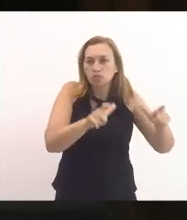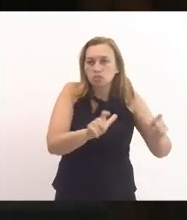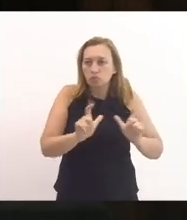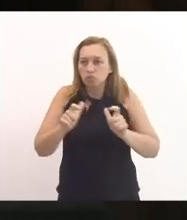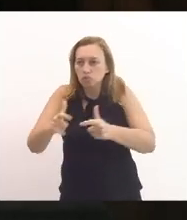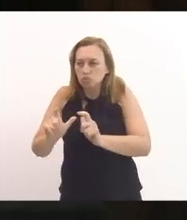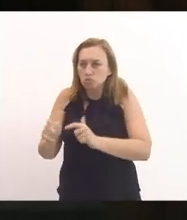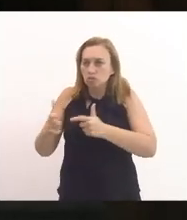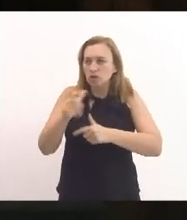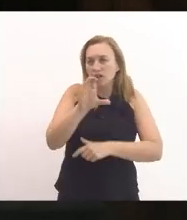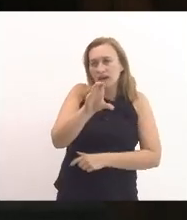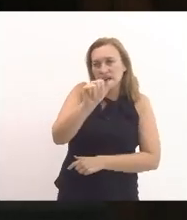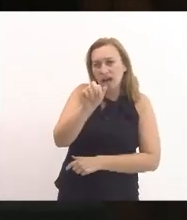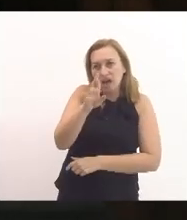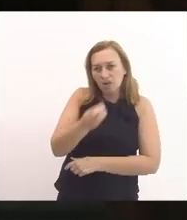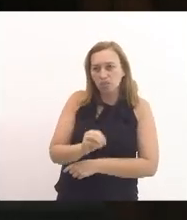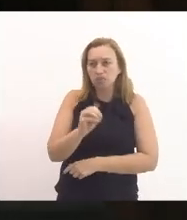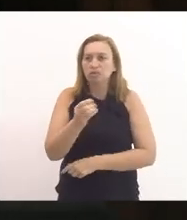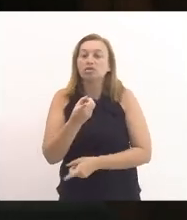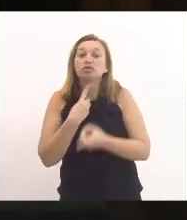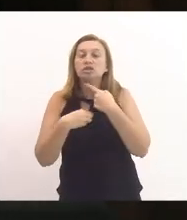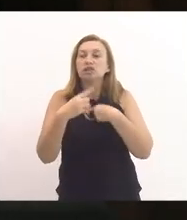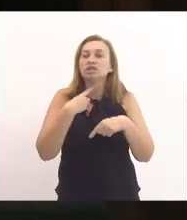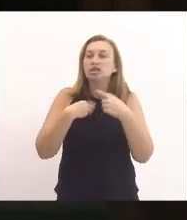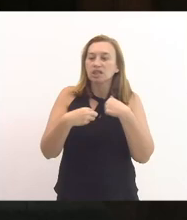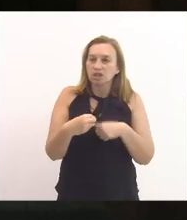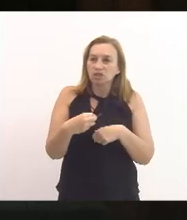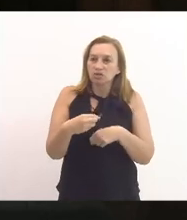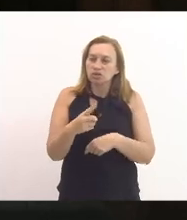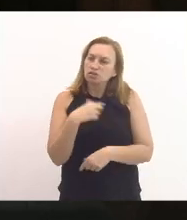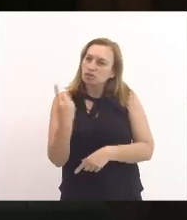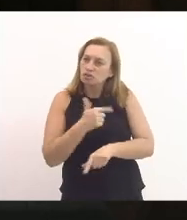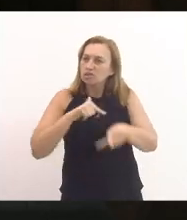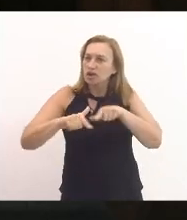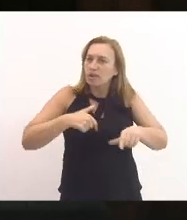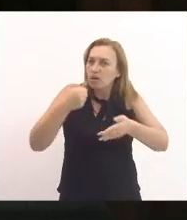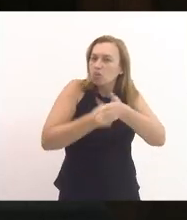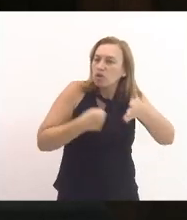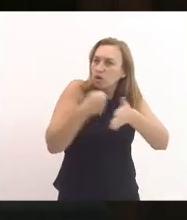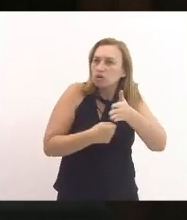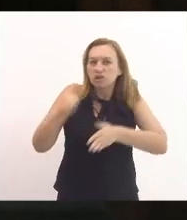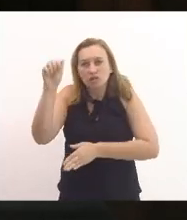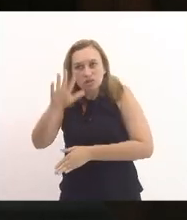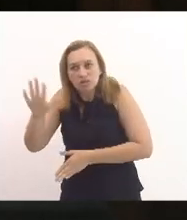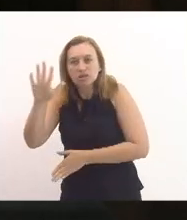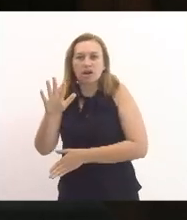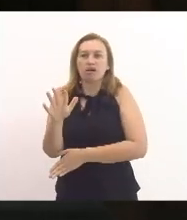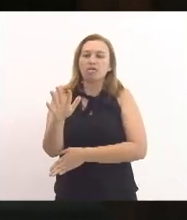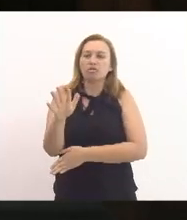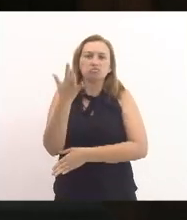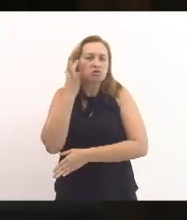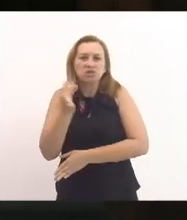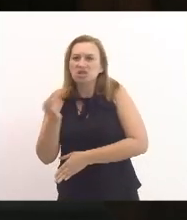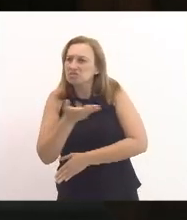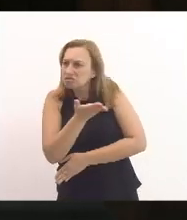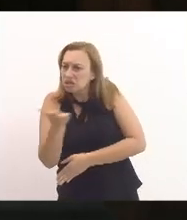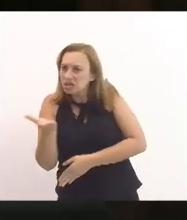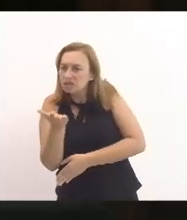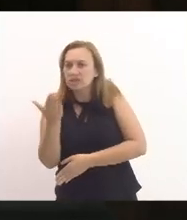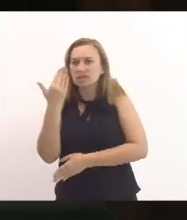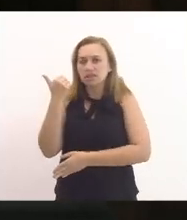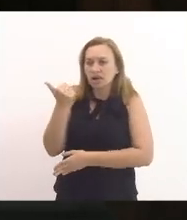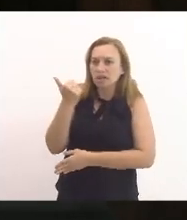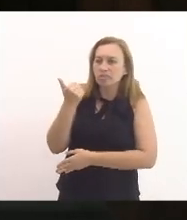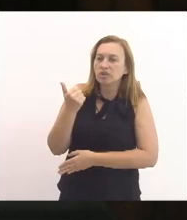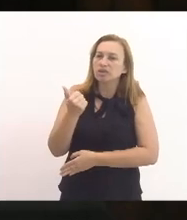reestruturação da nossa carreira Anseio esse que vem de uma luta Nacional inclusive não sei se o senhor está ali mas a gente